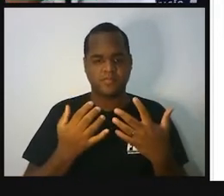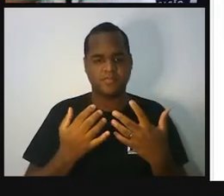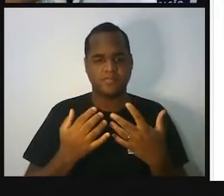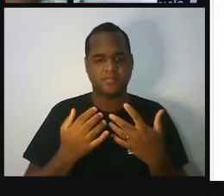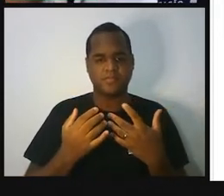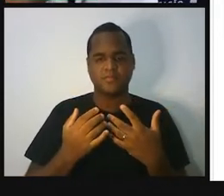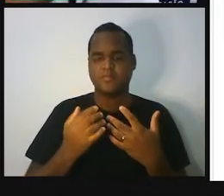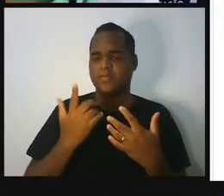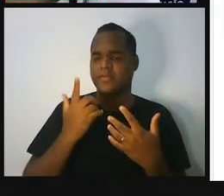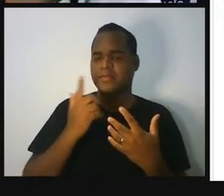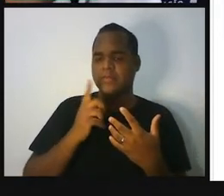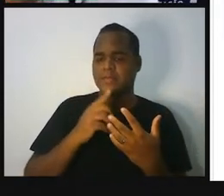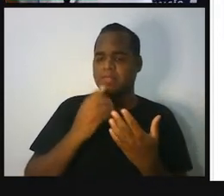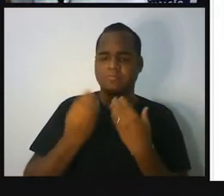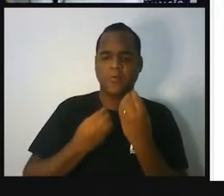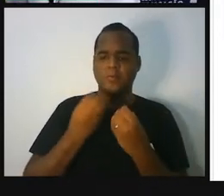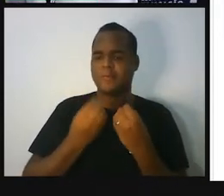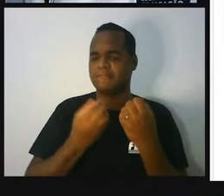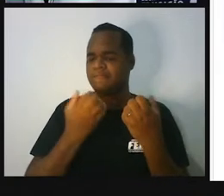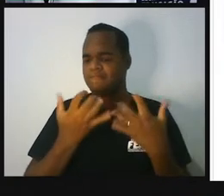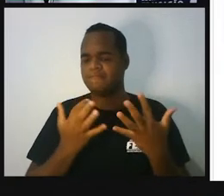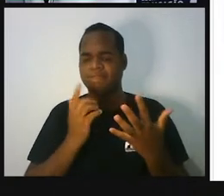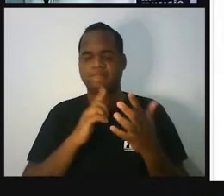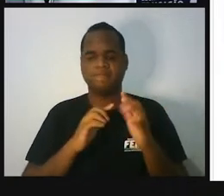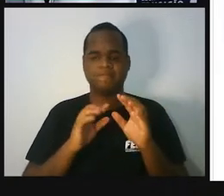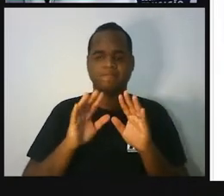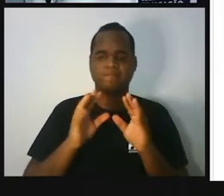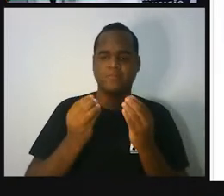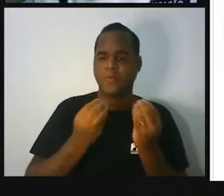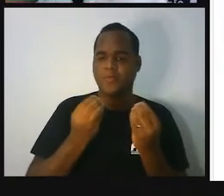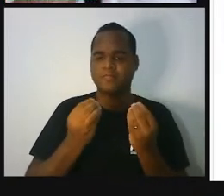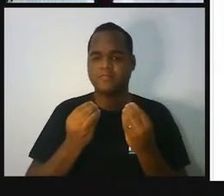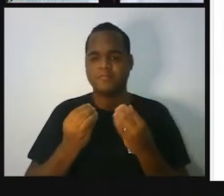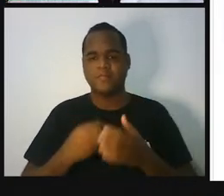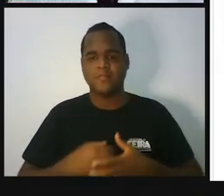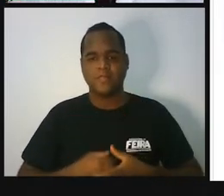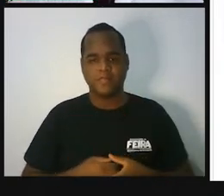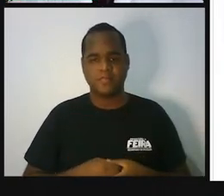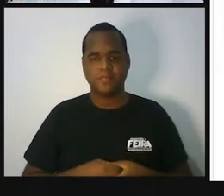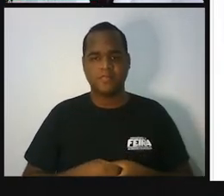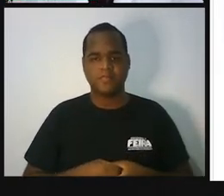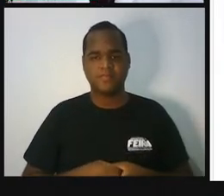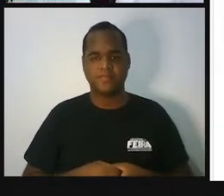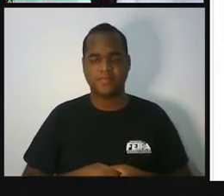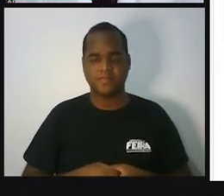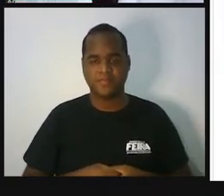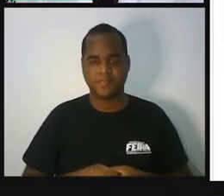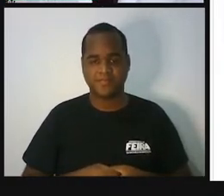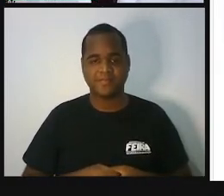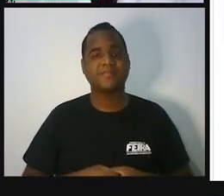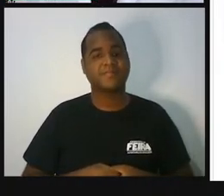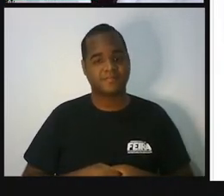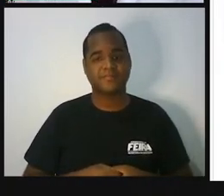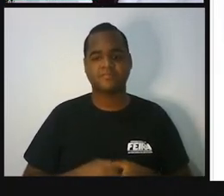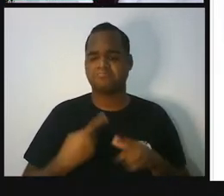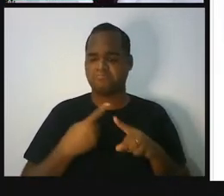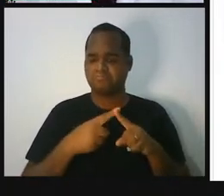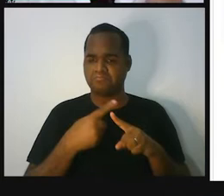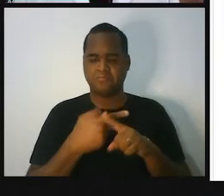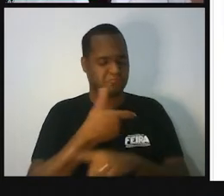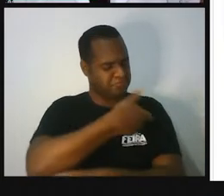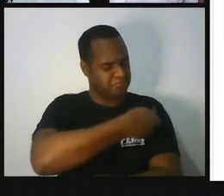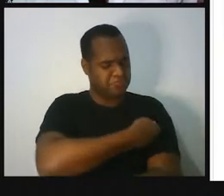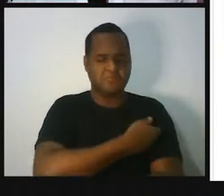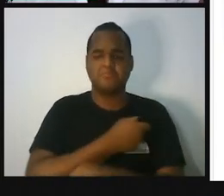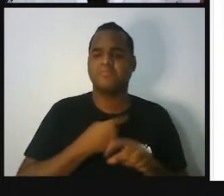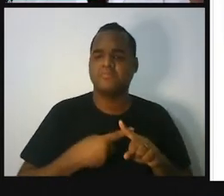dessa forma né algo em torno disso aqui o quê que agulha é aplicada desse jeito